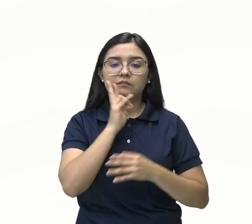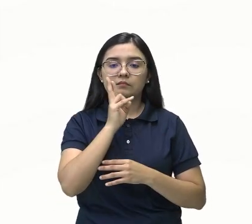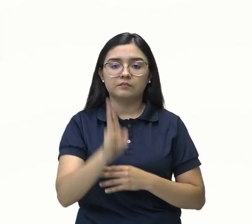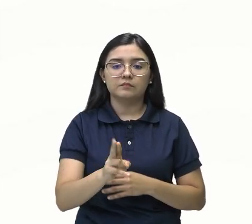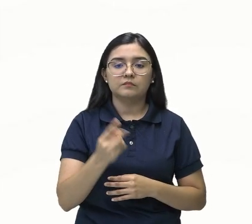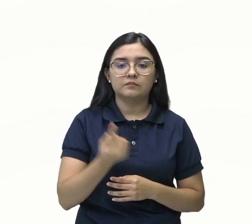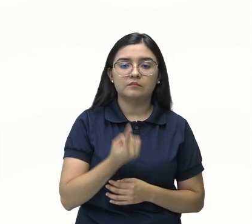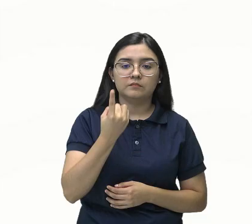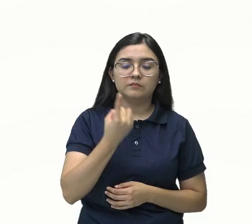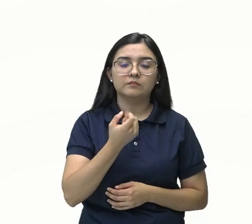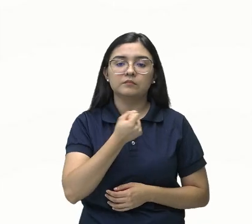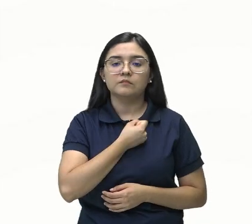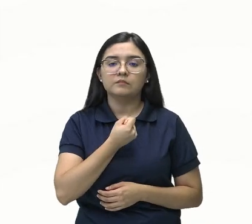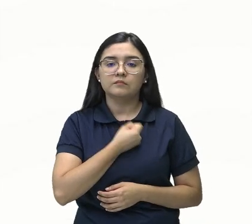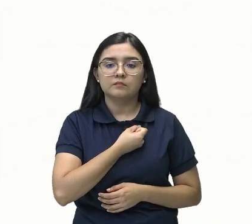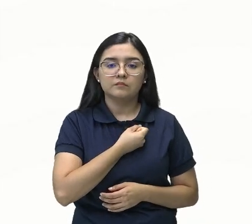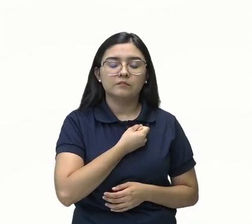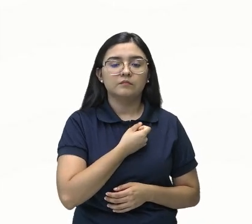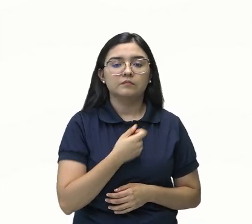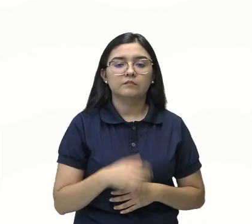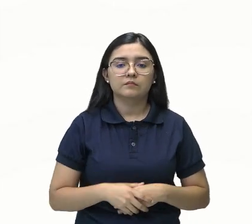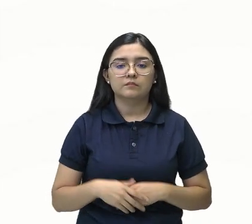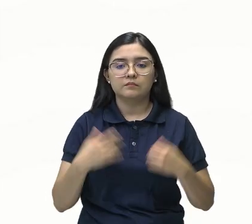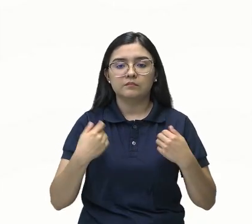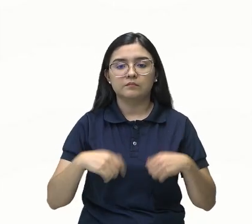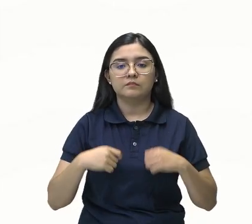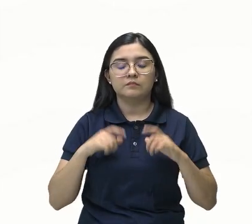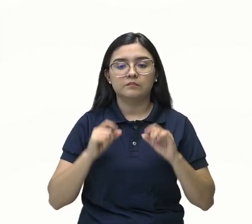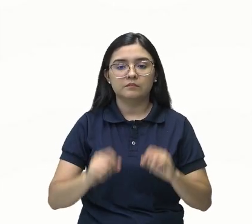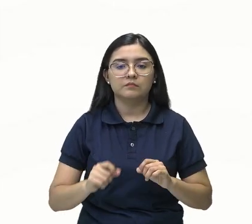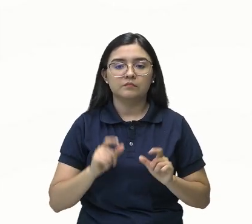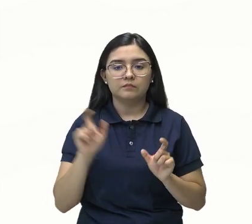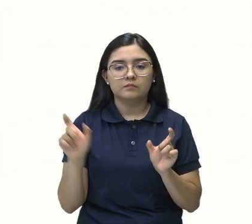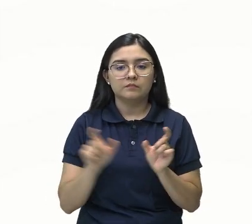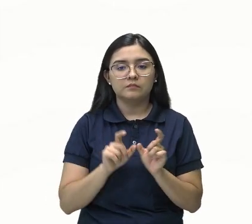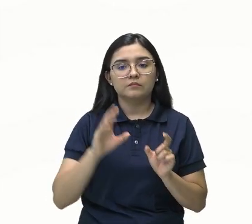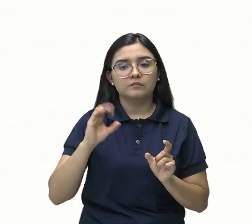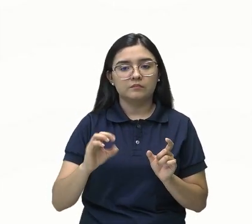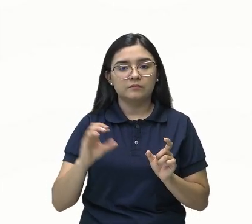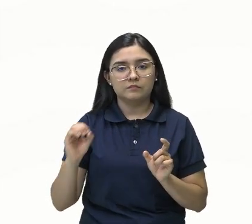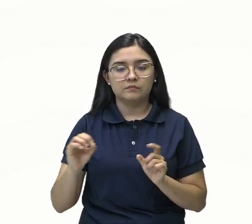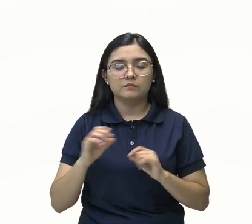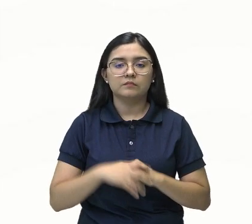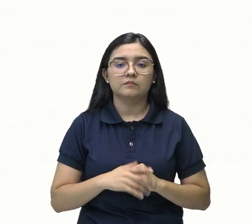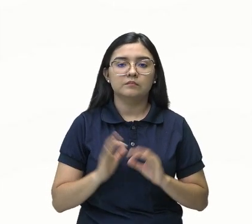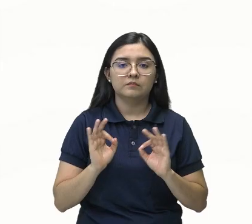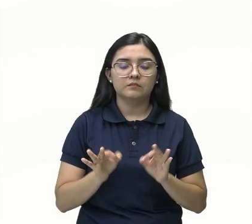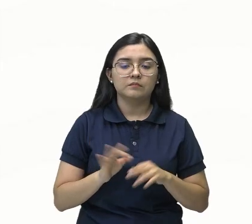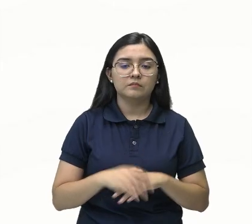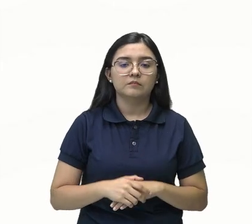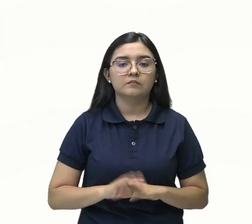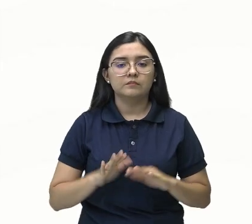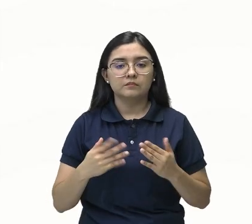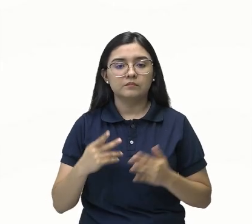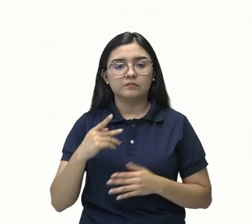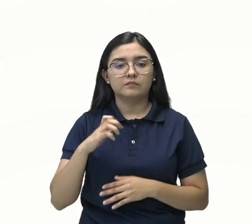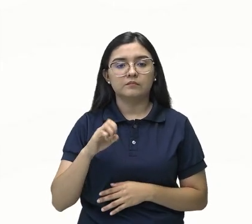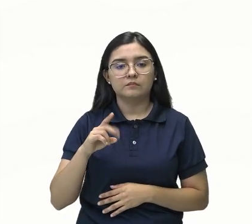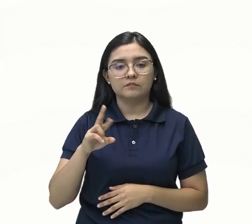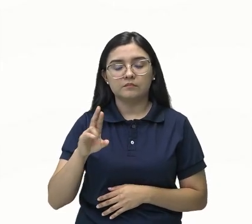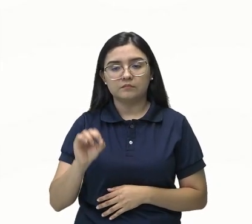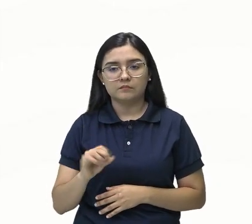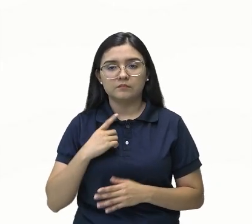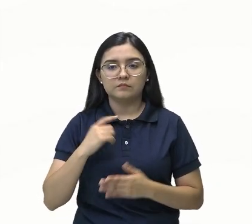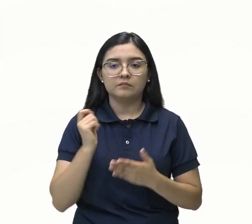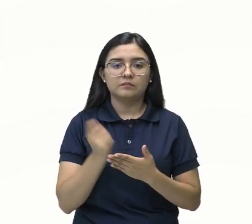casa decimal, eu teria que completar com 0. Tá bom? Então, Pedro vai pagar aí R$